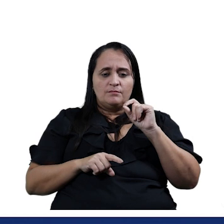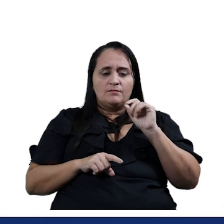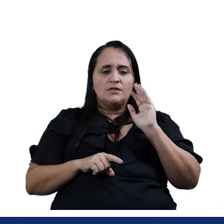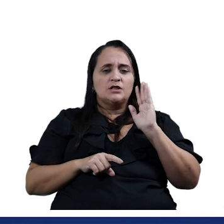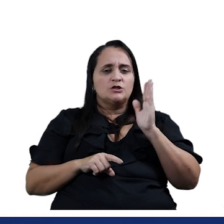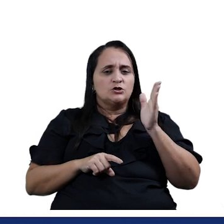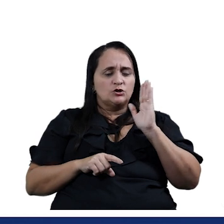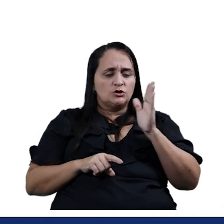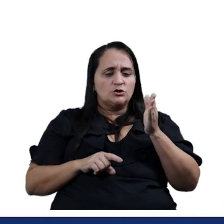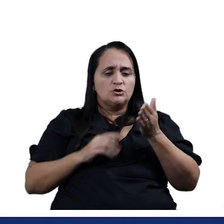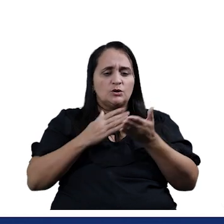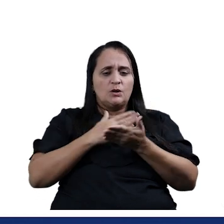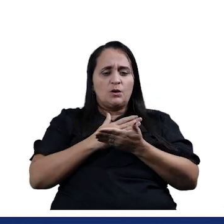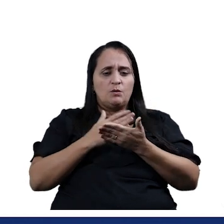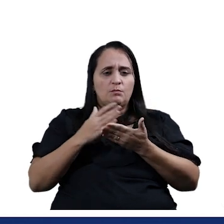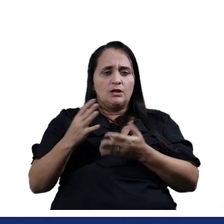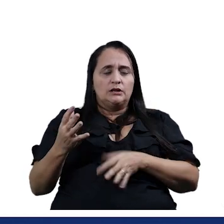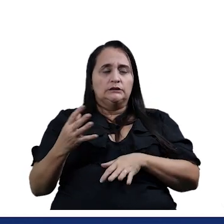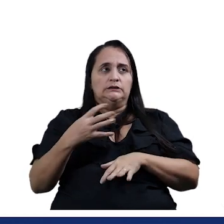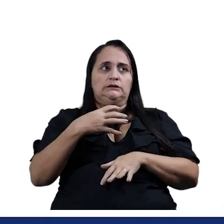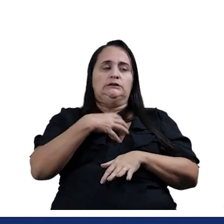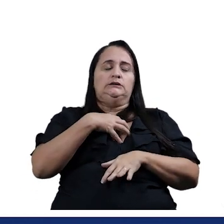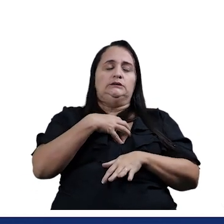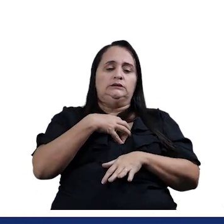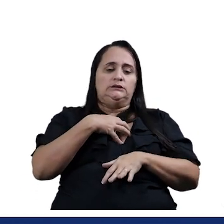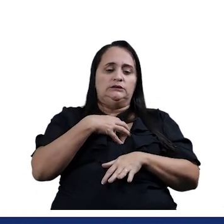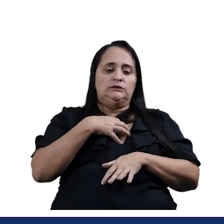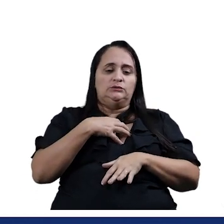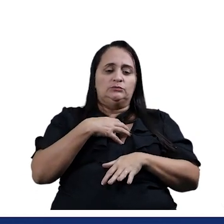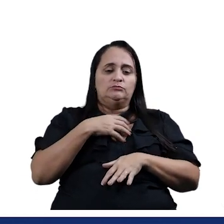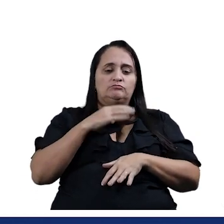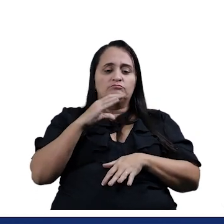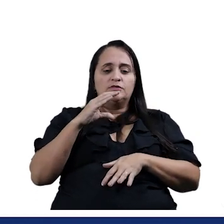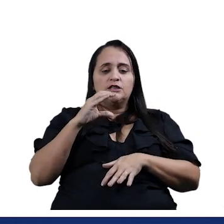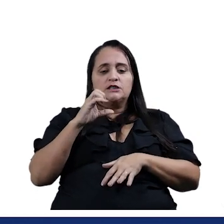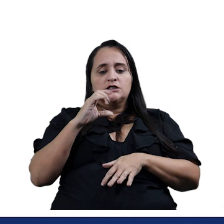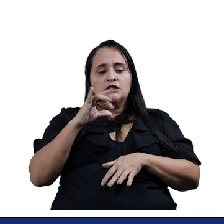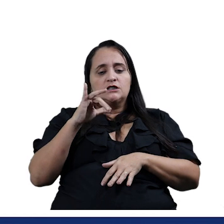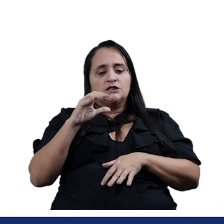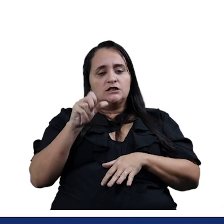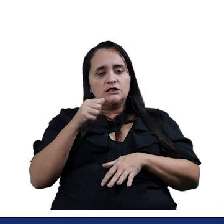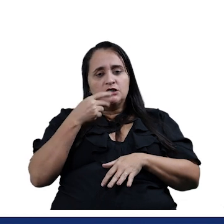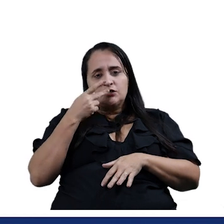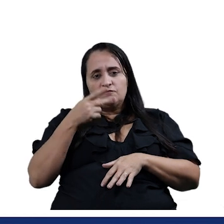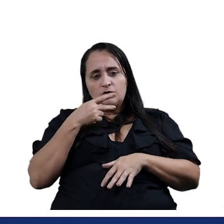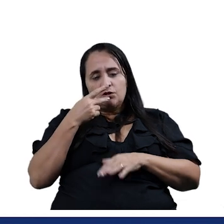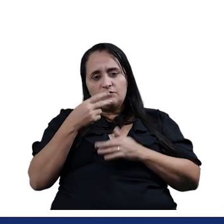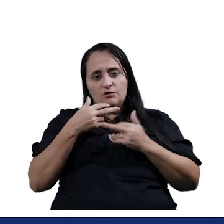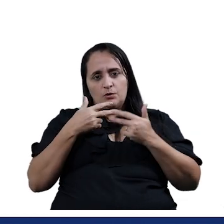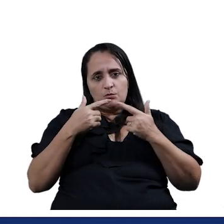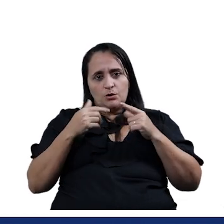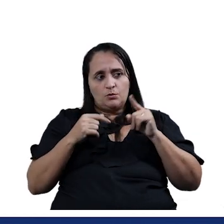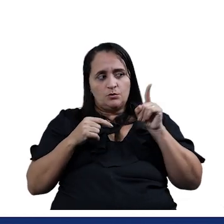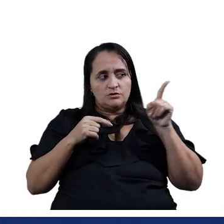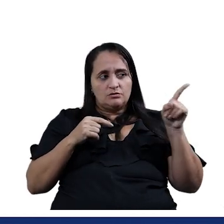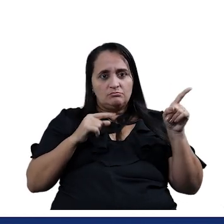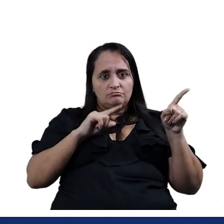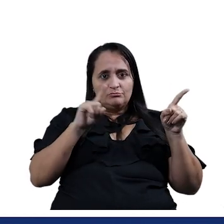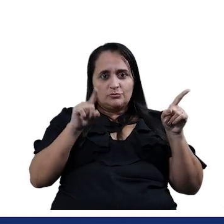a gente já começa com uma cena chocante, né? Dona Cecília dizendo que quer falar uma coisa